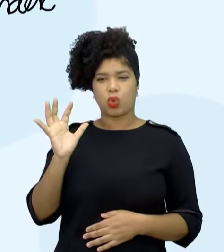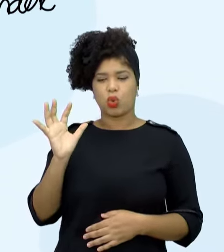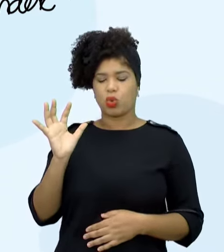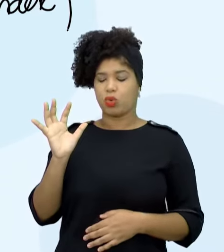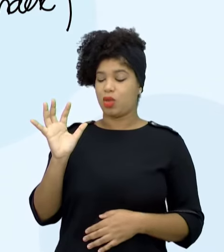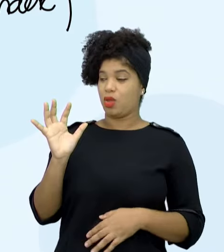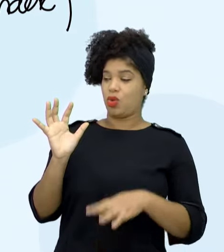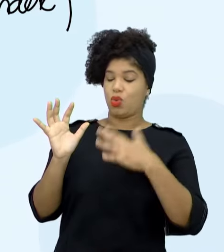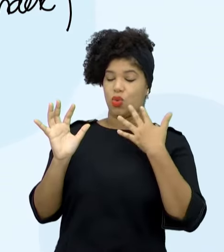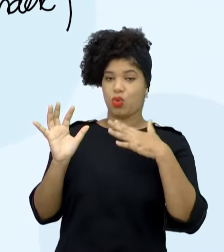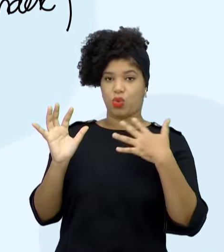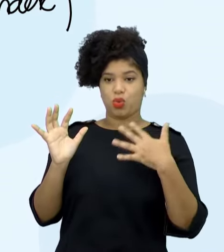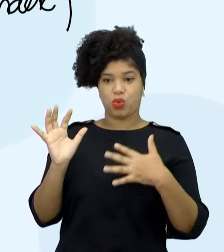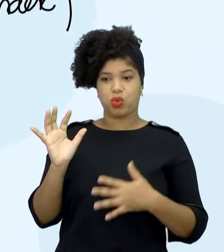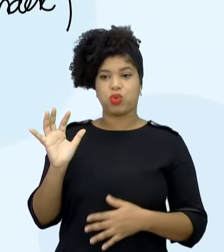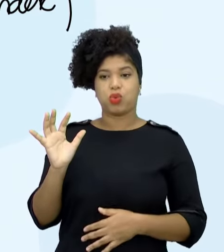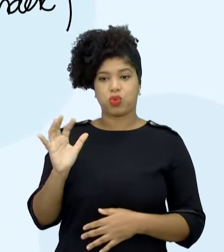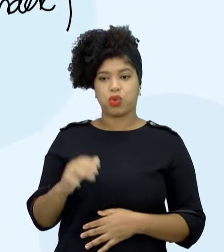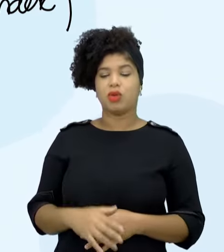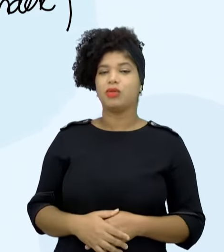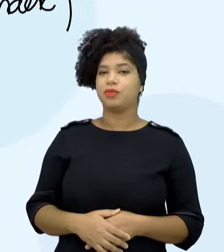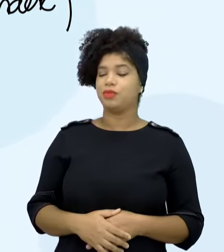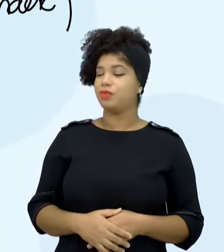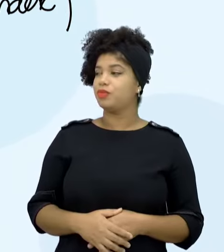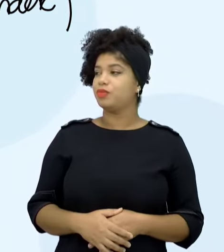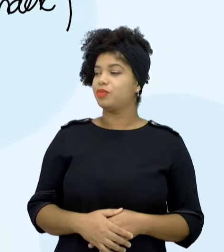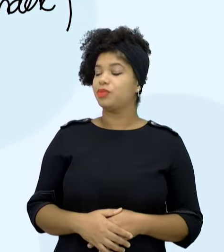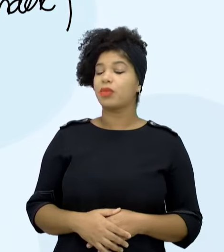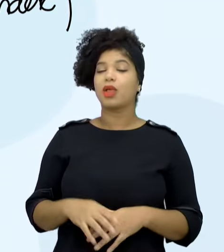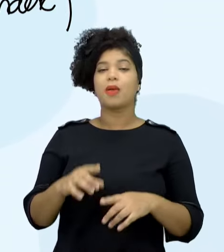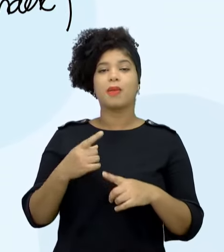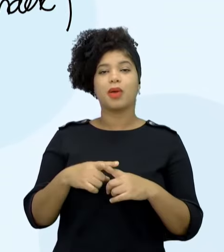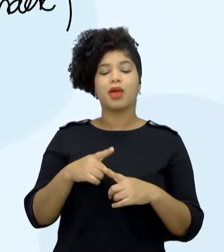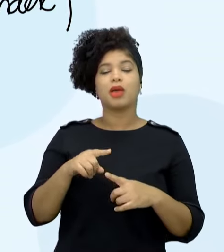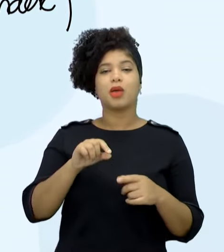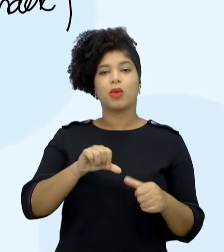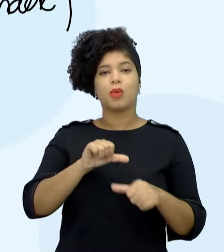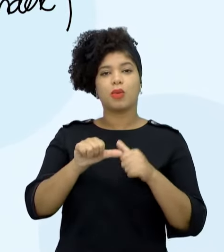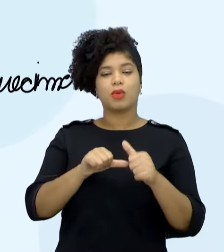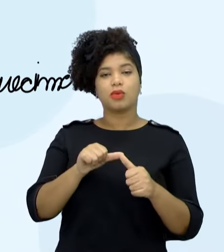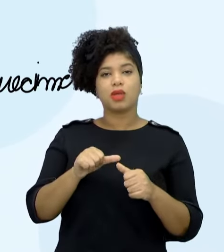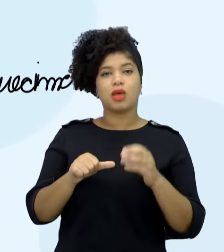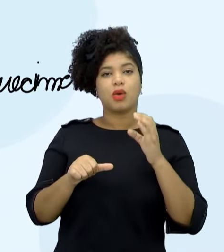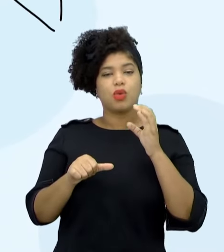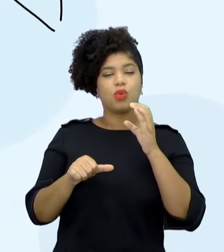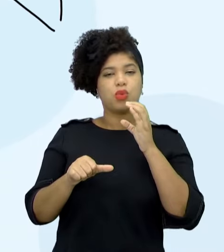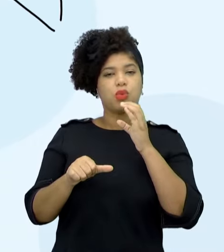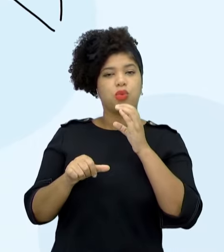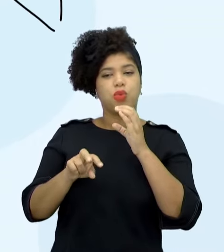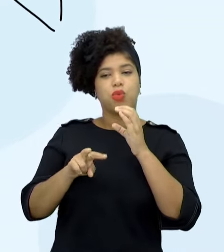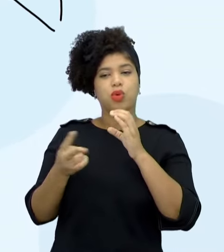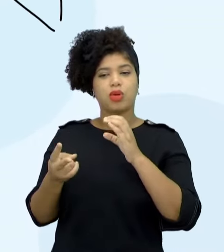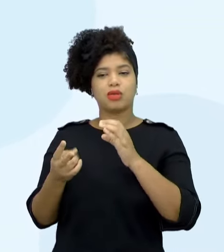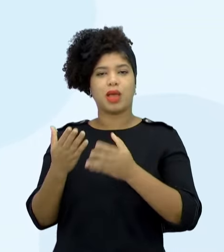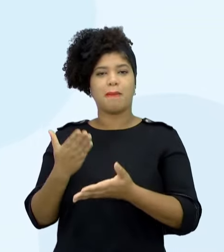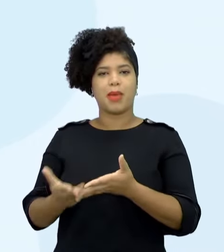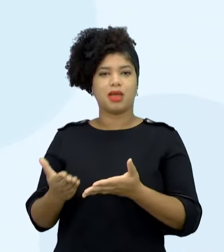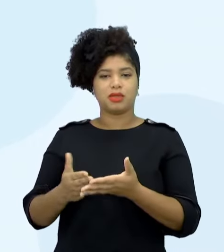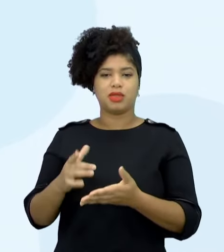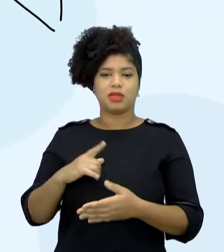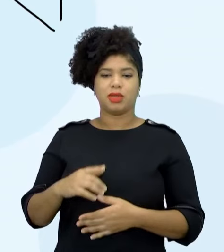né? Ela é uma lâmpada incandescente e transformando em calor tem perda. Já nesta